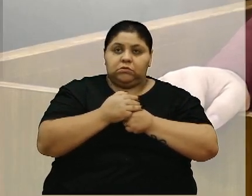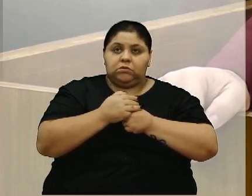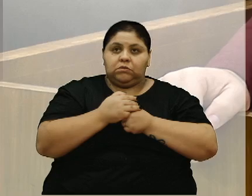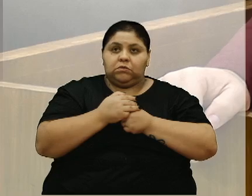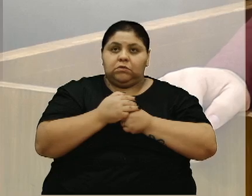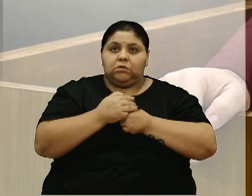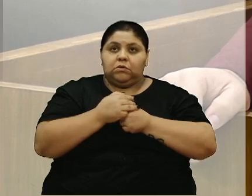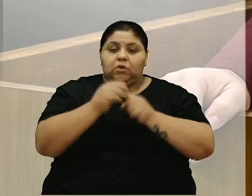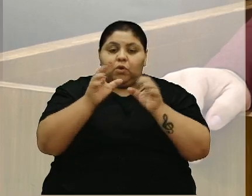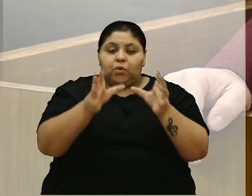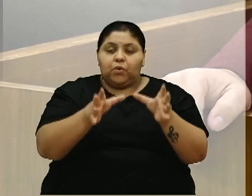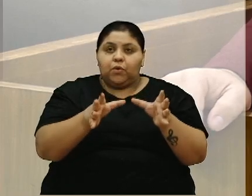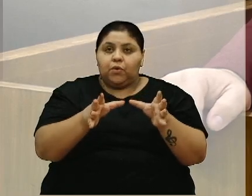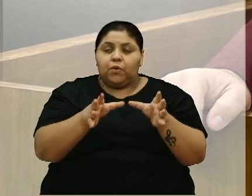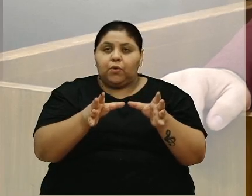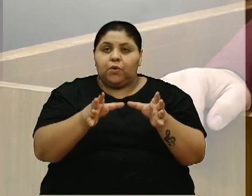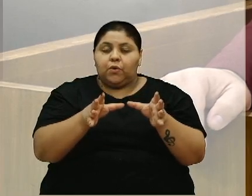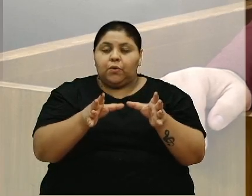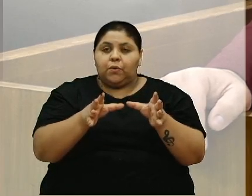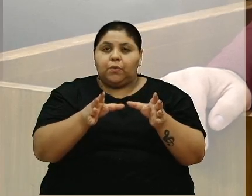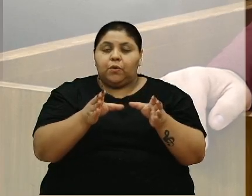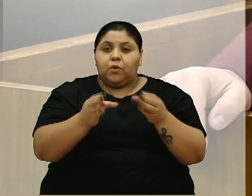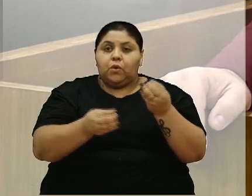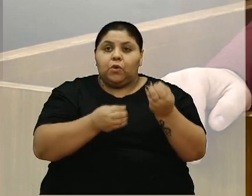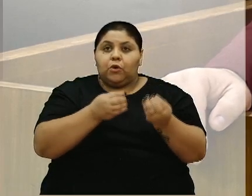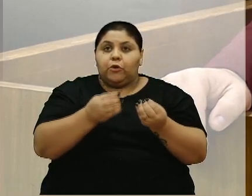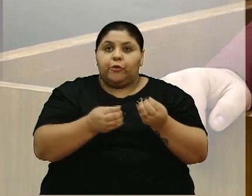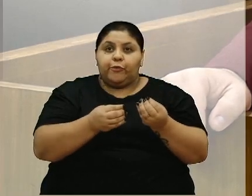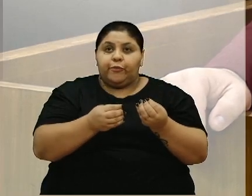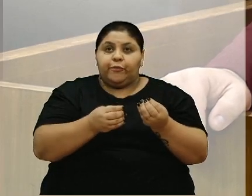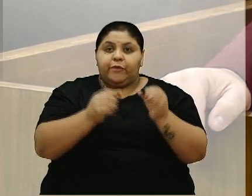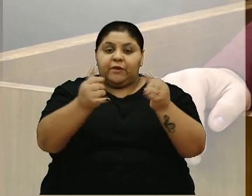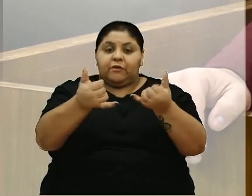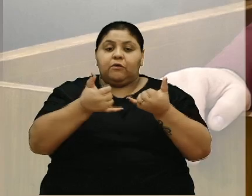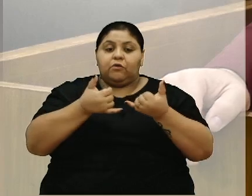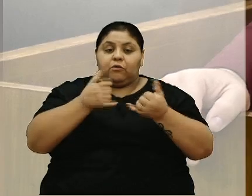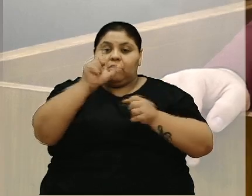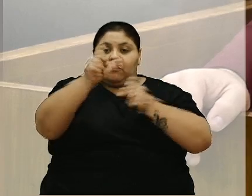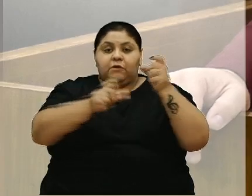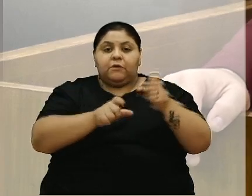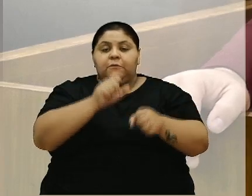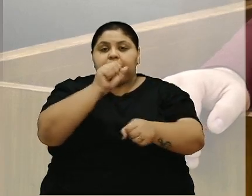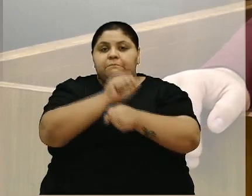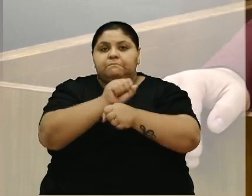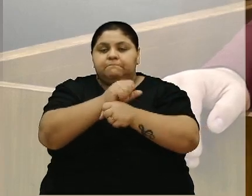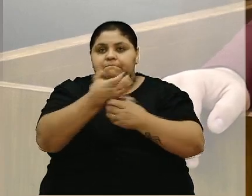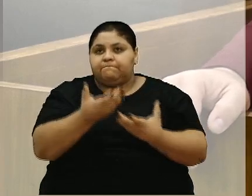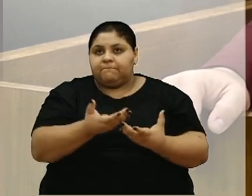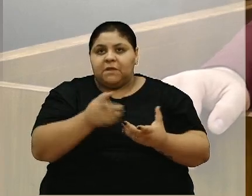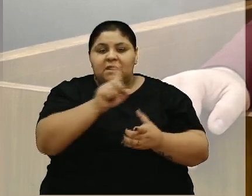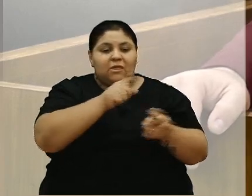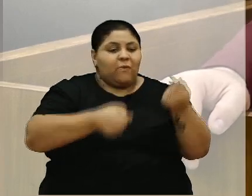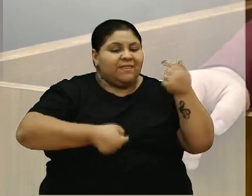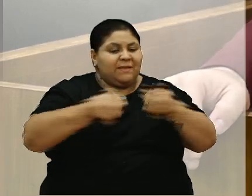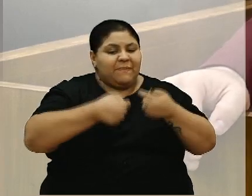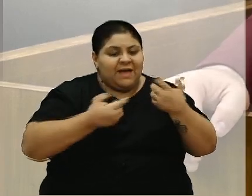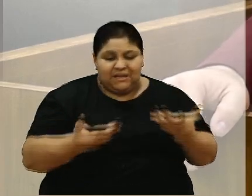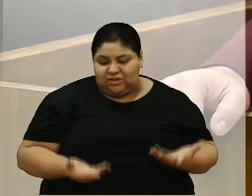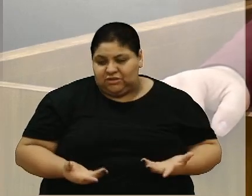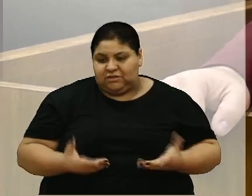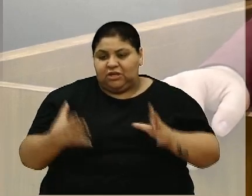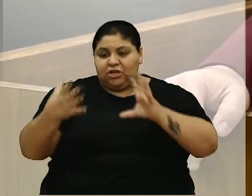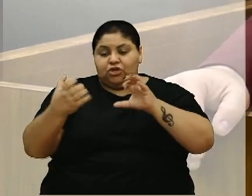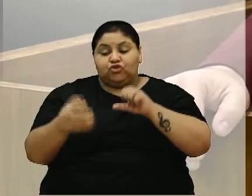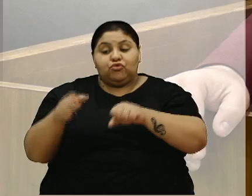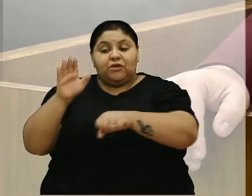para absorver o que as pessoas esperam da URGS. Não vai ser um momento de debate, de eu quero aqui, quero lá, colar. Não,